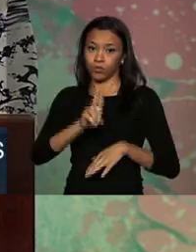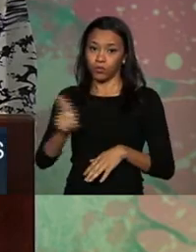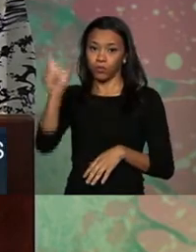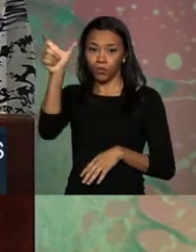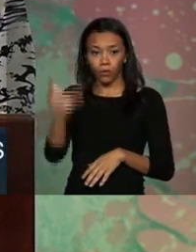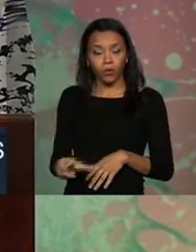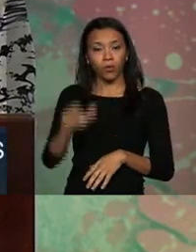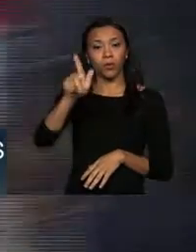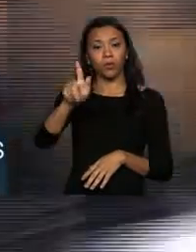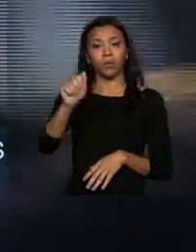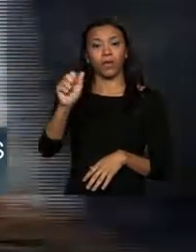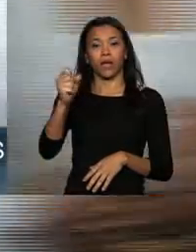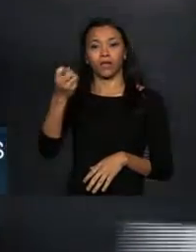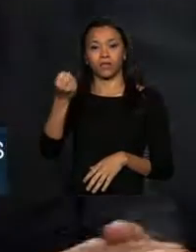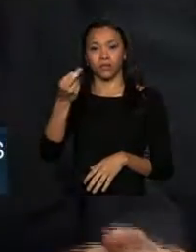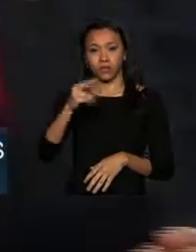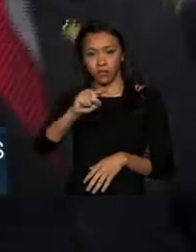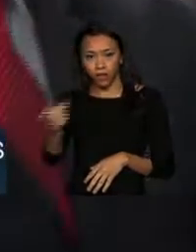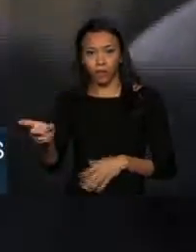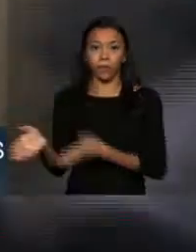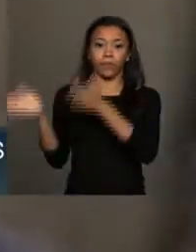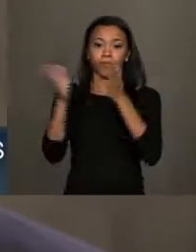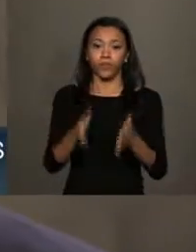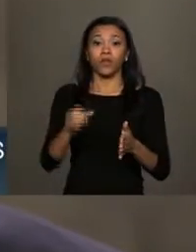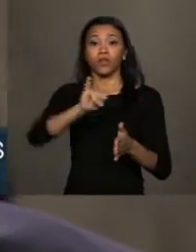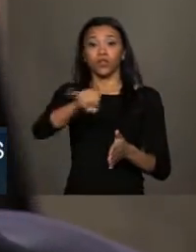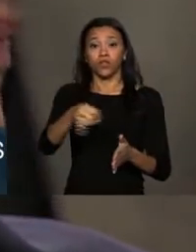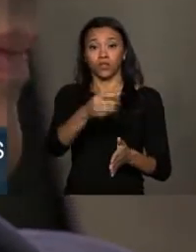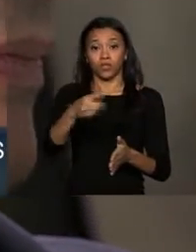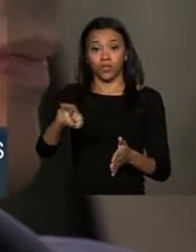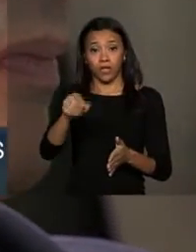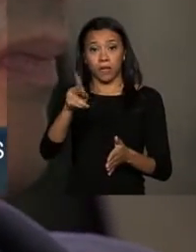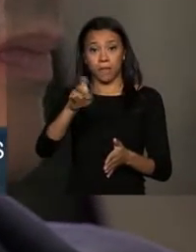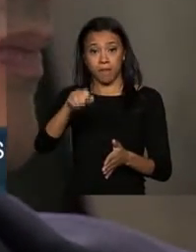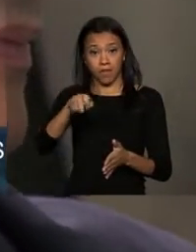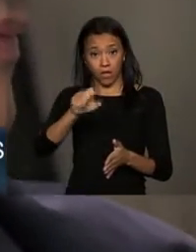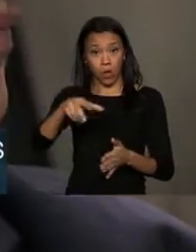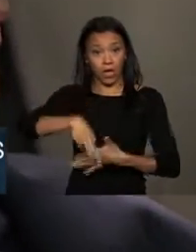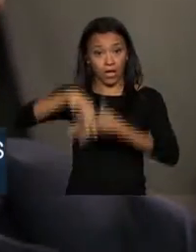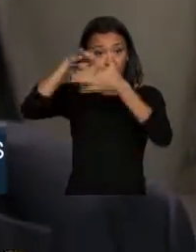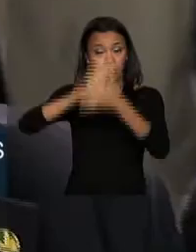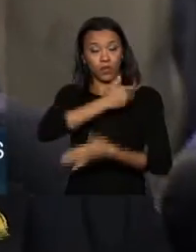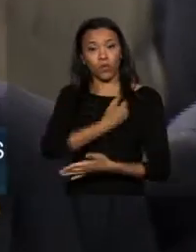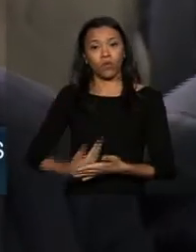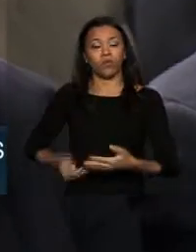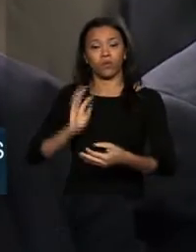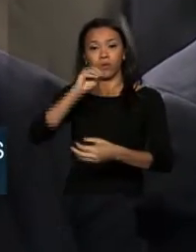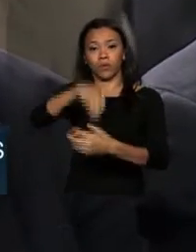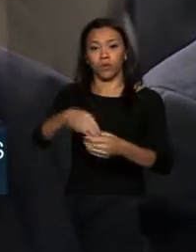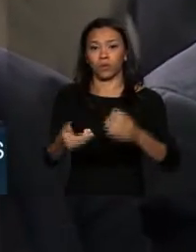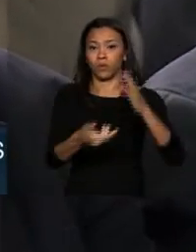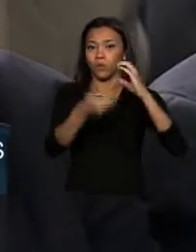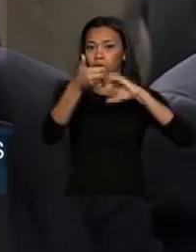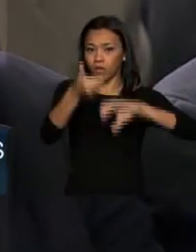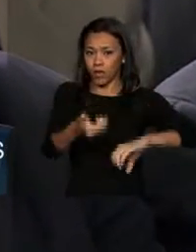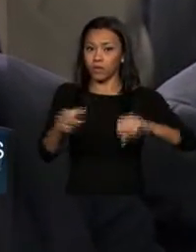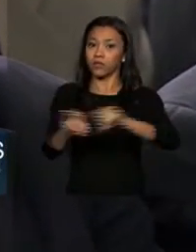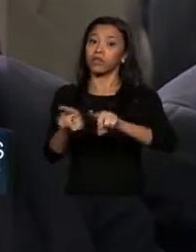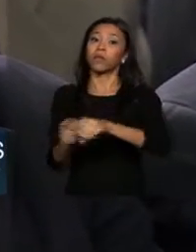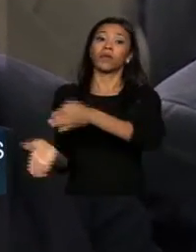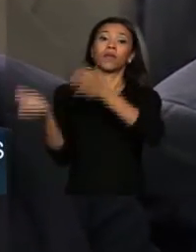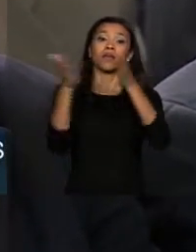Cumprimentar os senadores Zé Pimentel, líder do governo no Congresso, Assir Gurgax, Gleisi